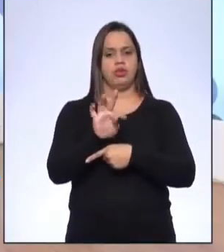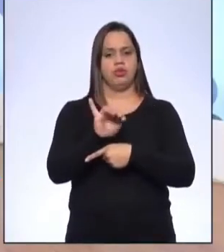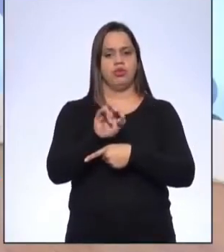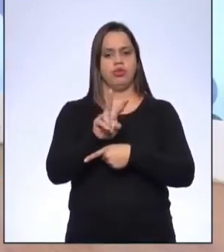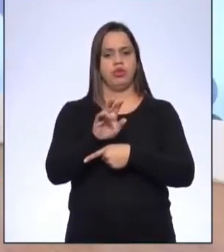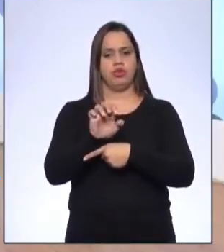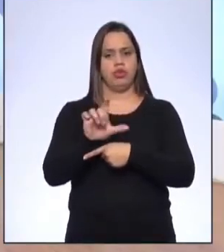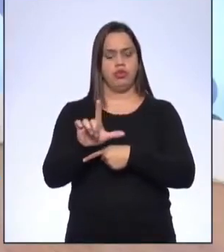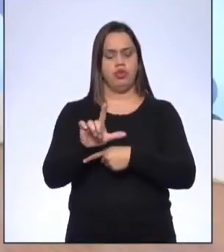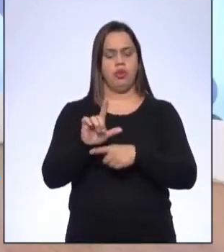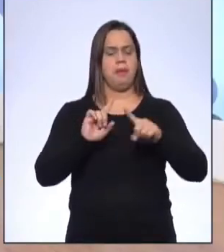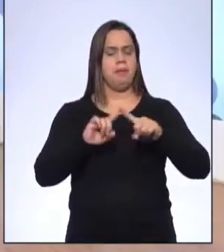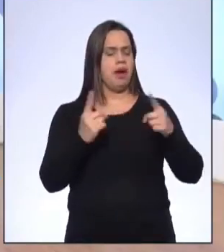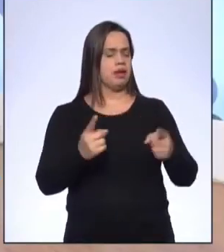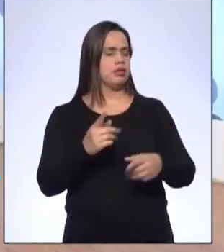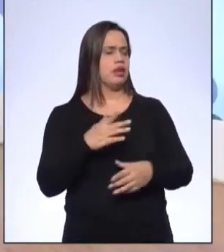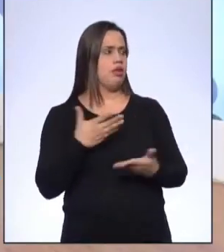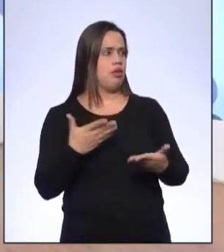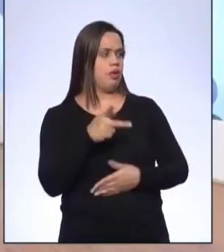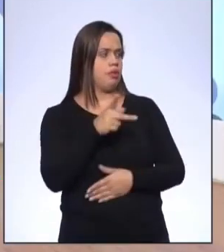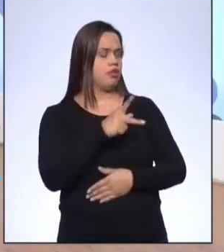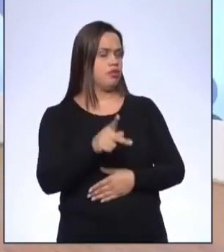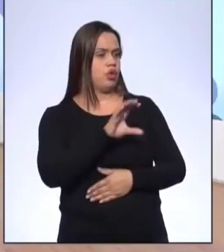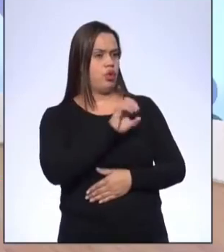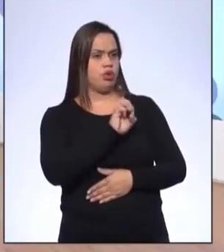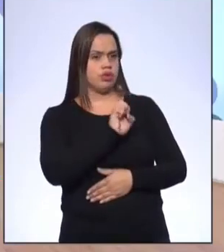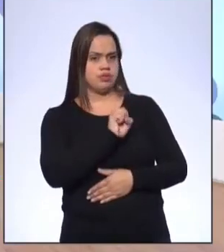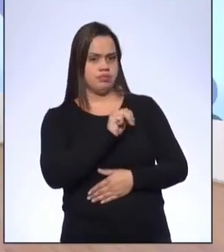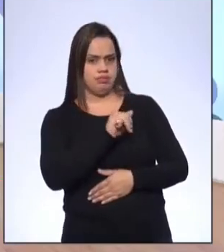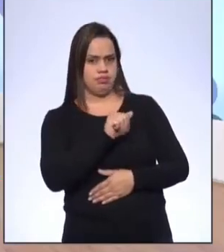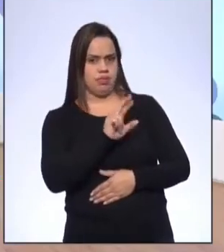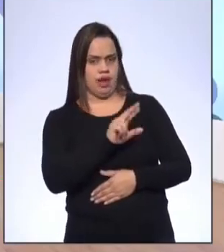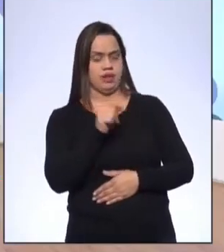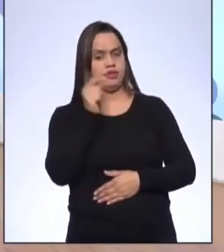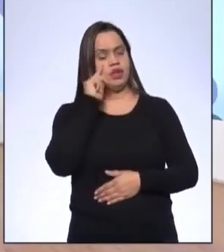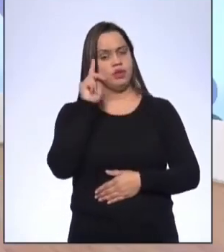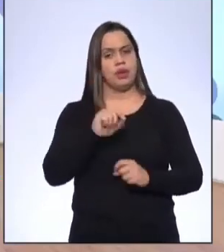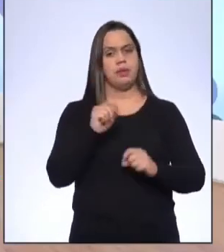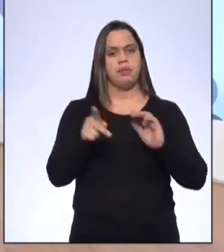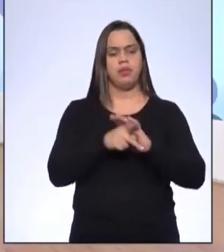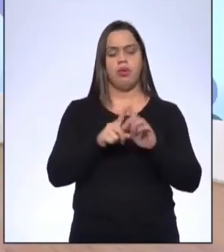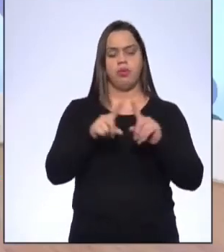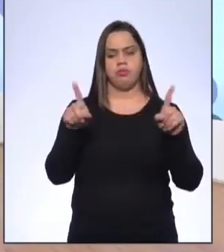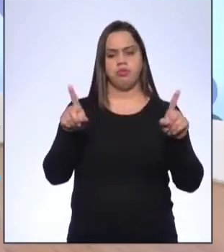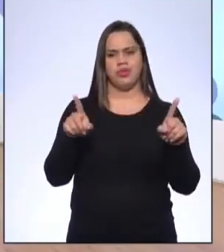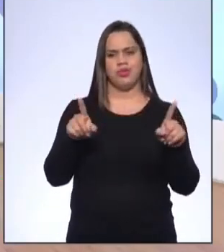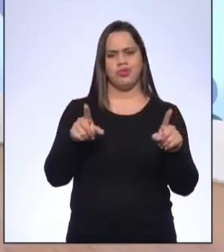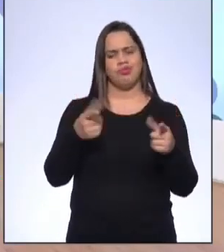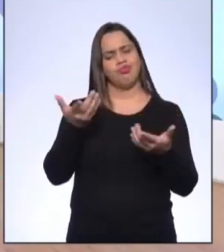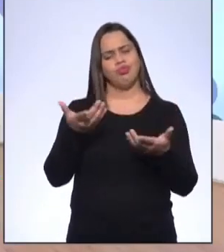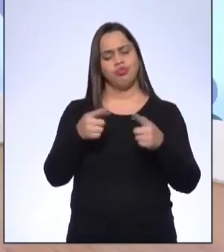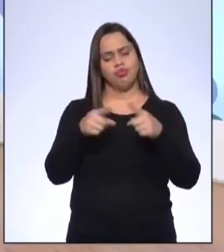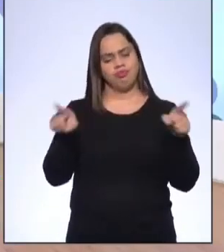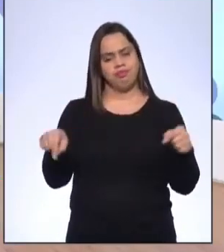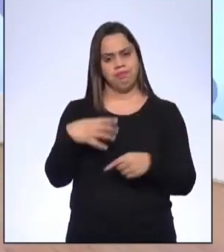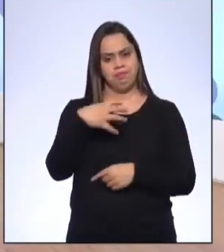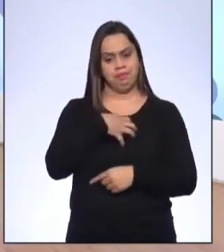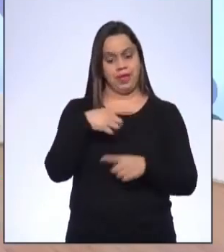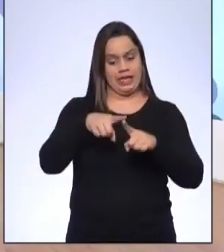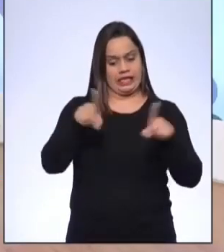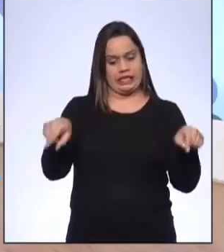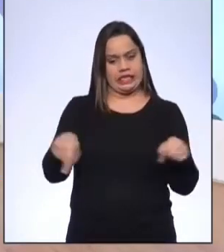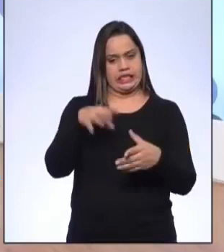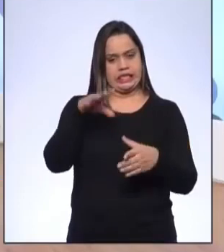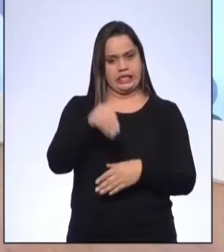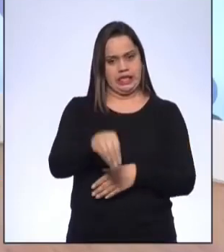de sala de aula, a gente nem dá tempo necessariamente para eles, a gente reforça essa ideia,